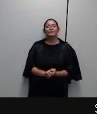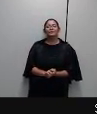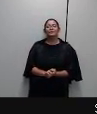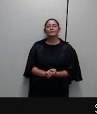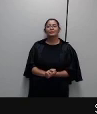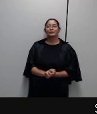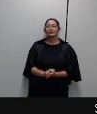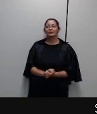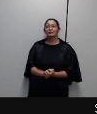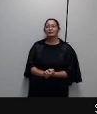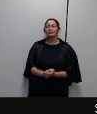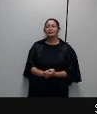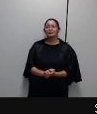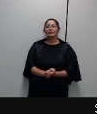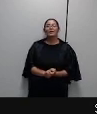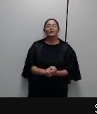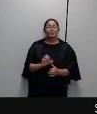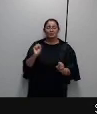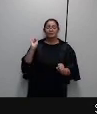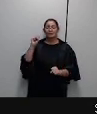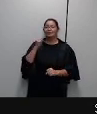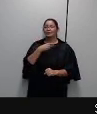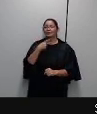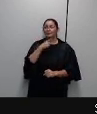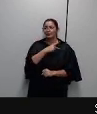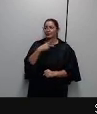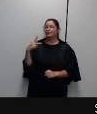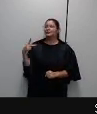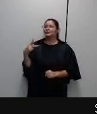sim Presidente é opa